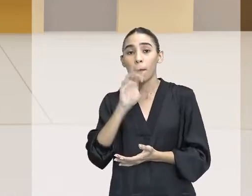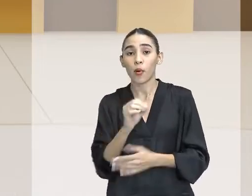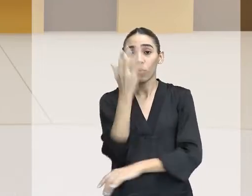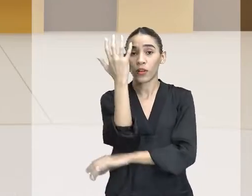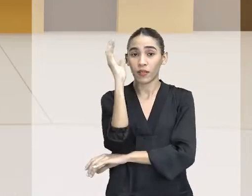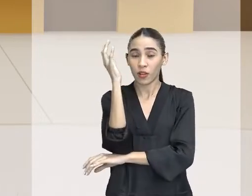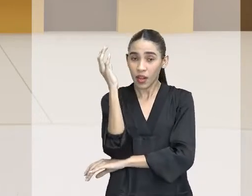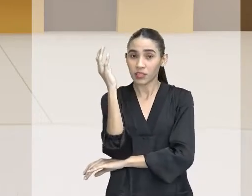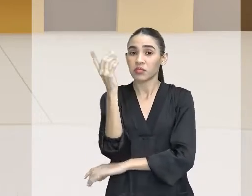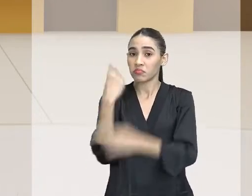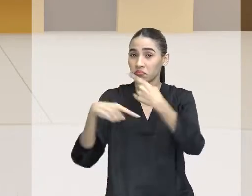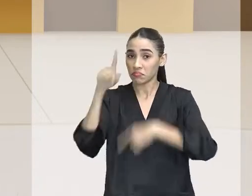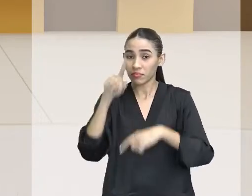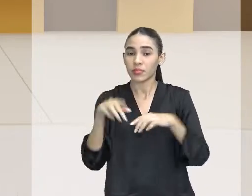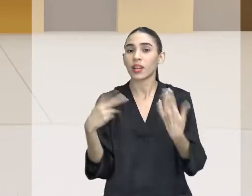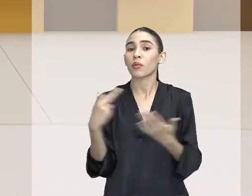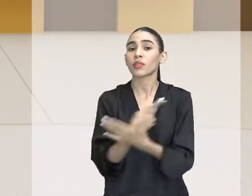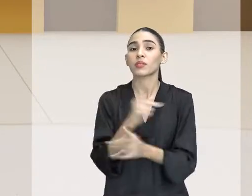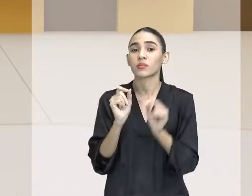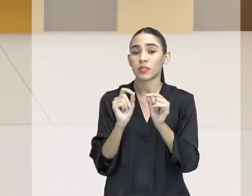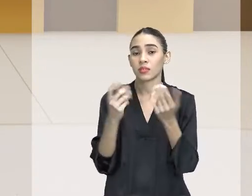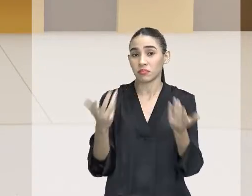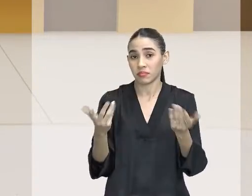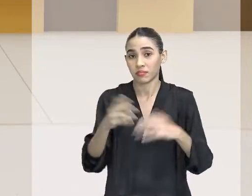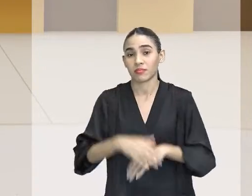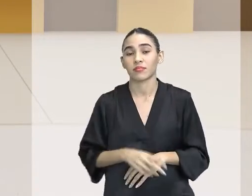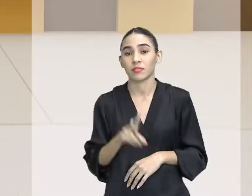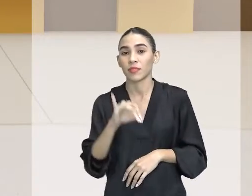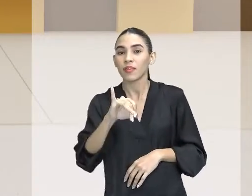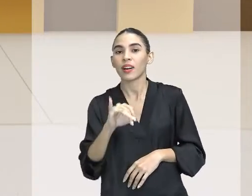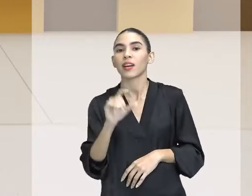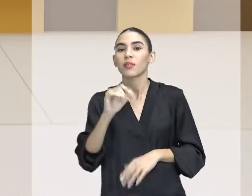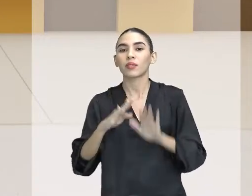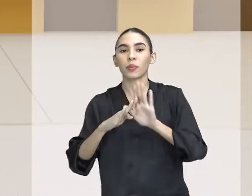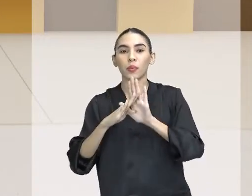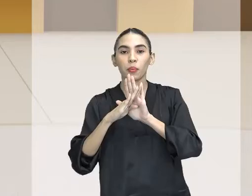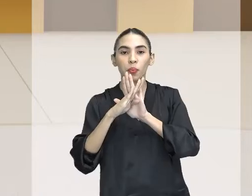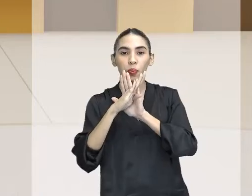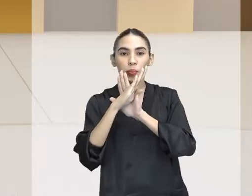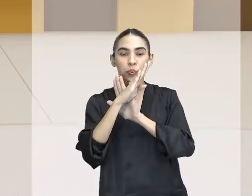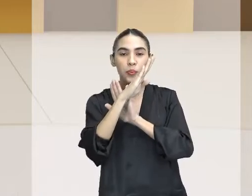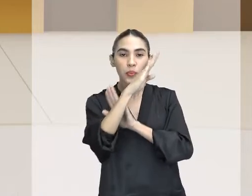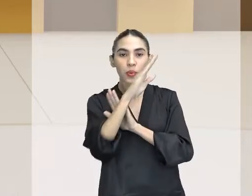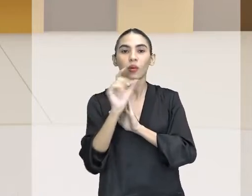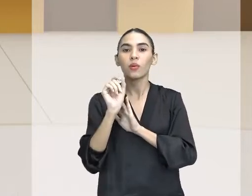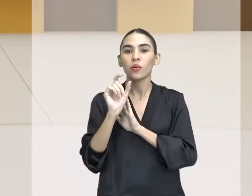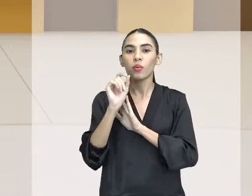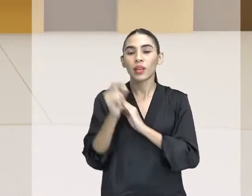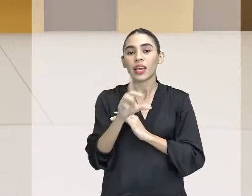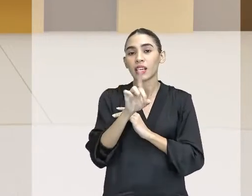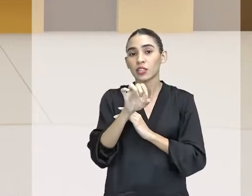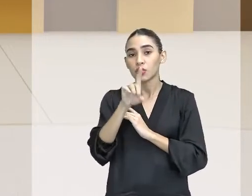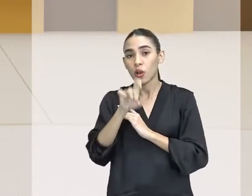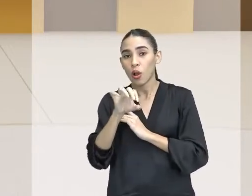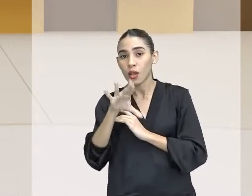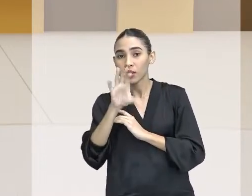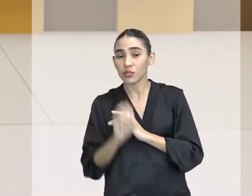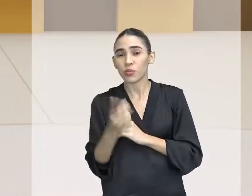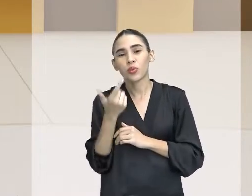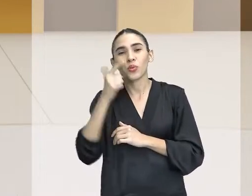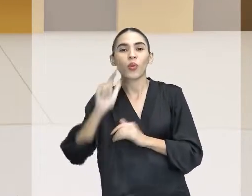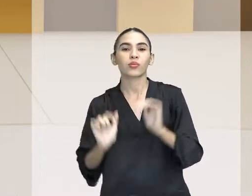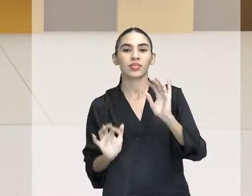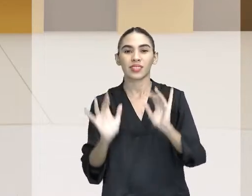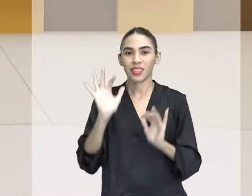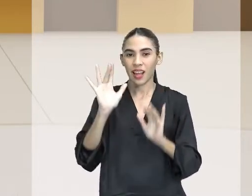amazônica faz tão bem. E aí o que vai acontecer? Isso vai aumentar aí a presença de dióxido de carbono e outros